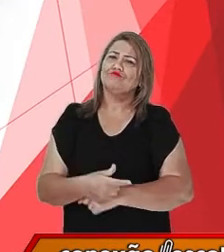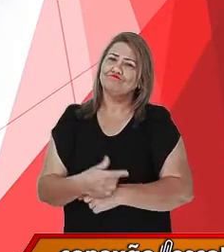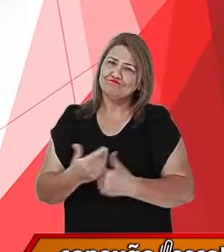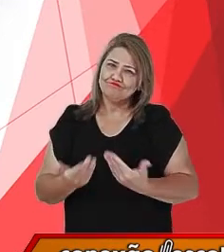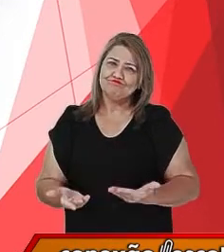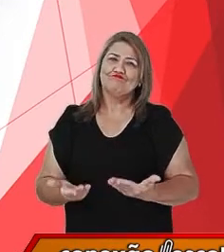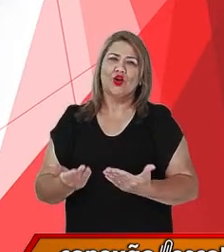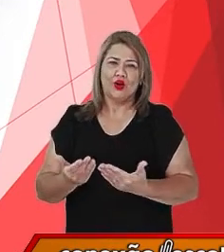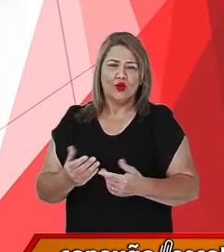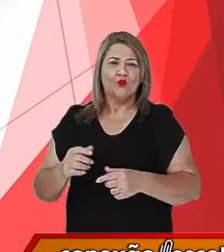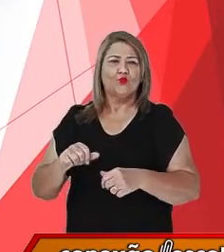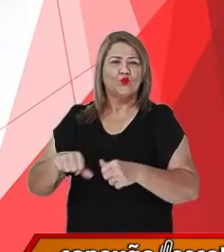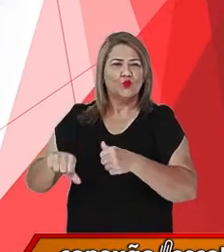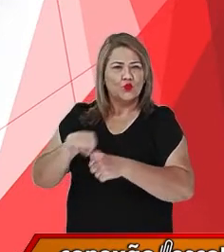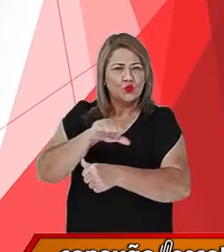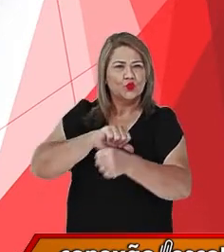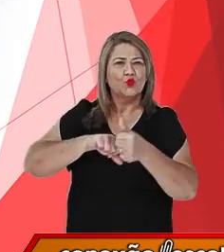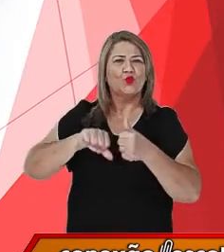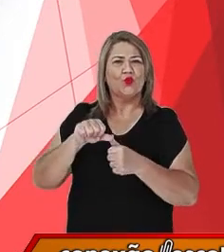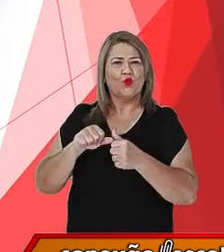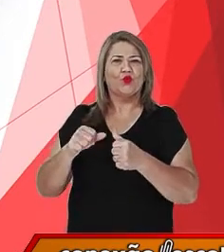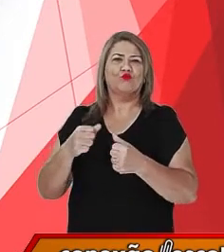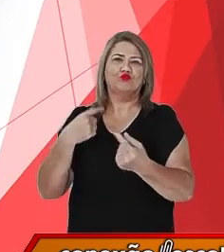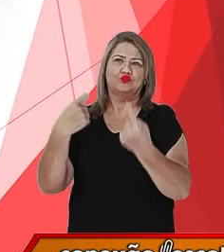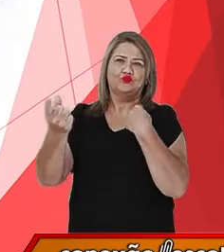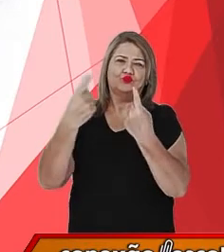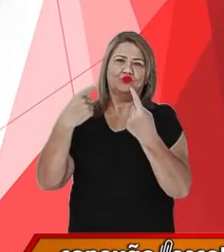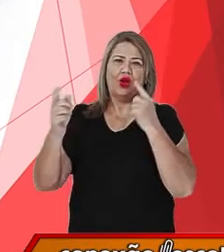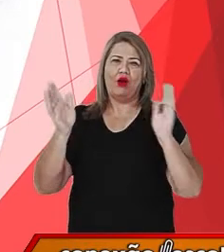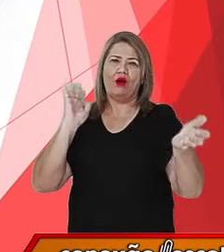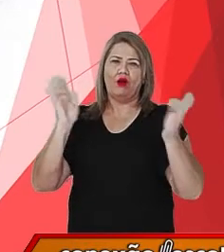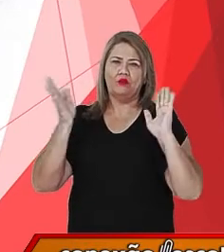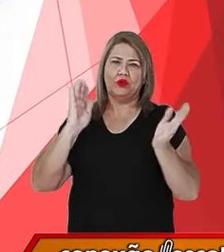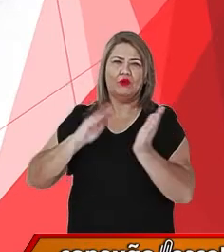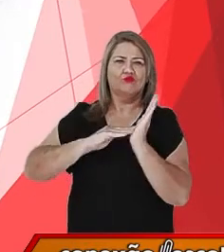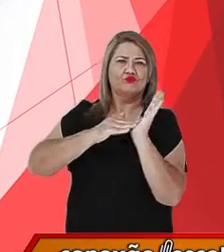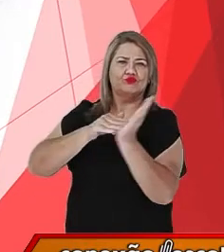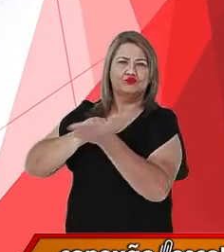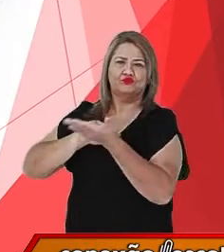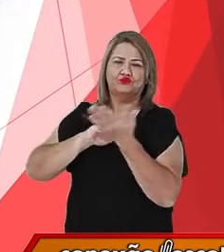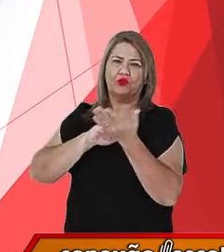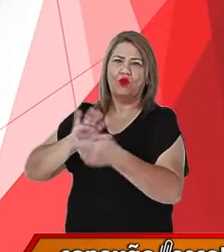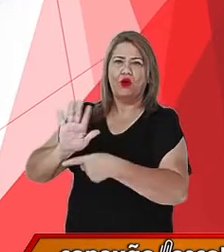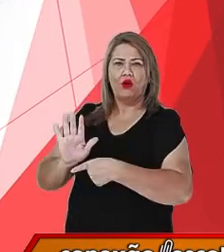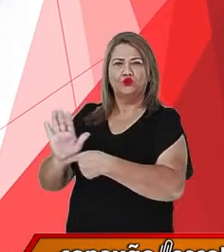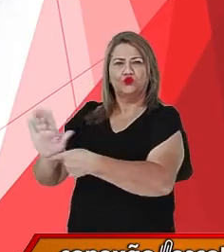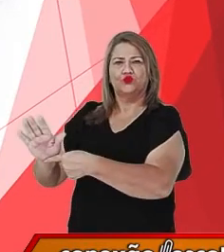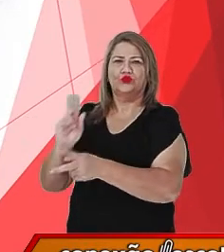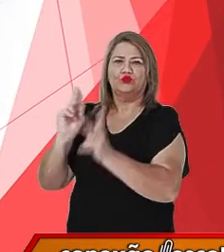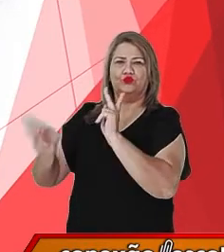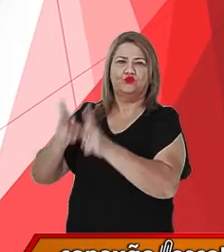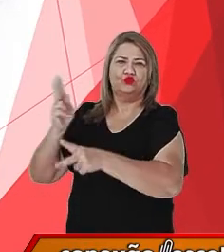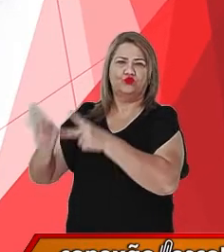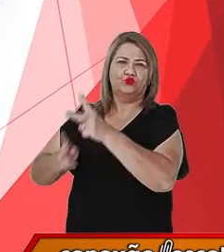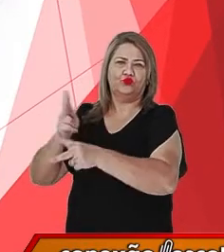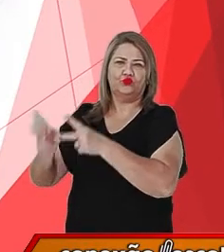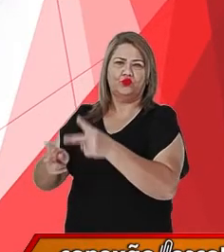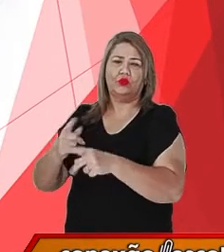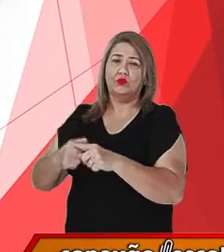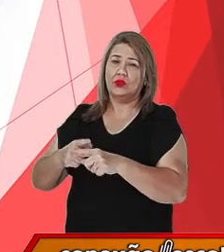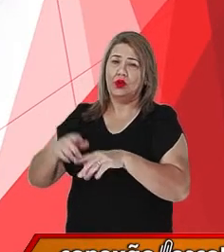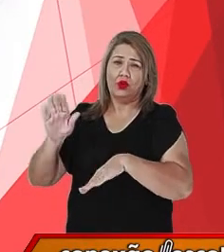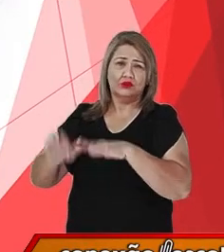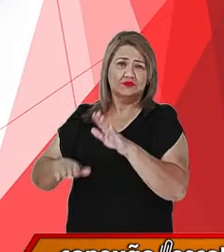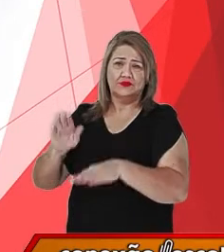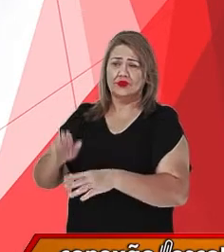por isso que o transporte rodoviário era utilizado para complementar o transporte ferroviário, porque às vezes não